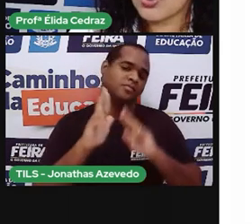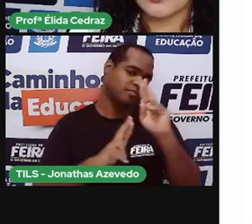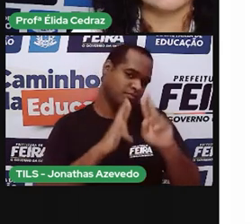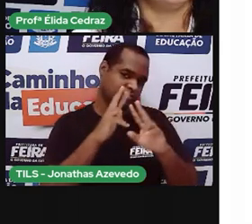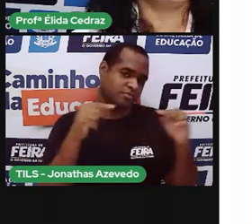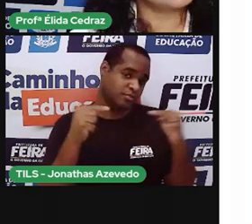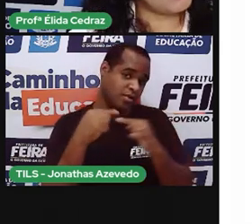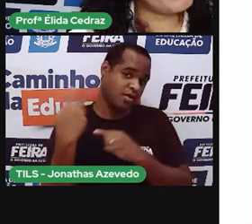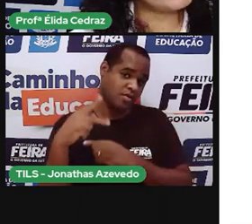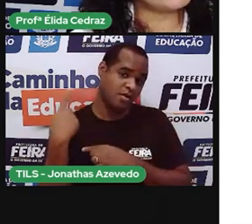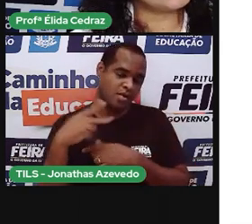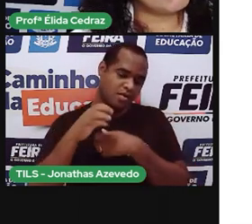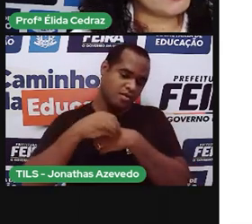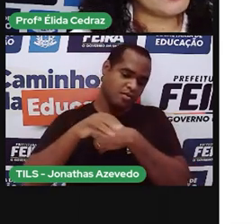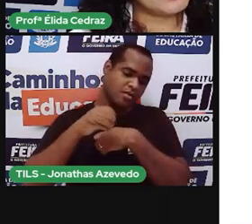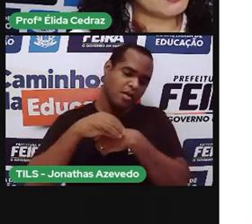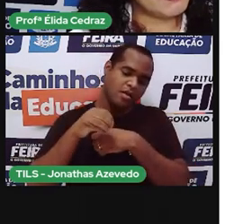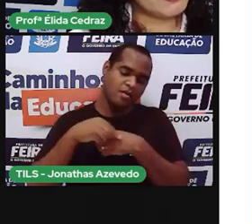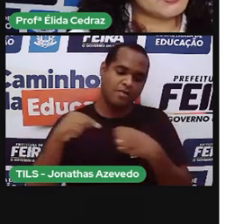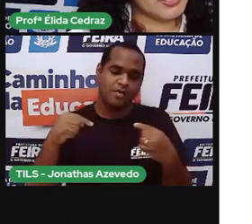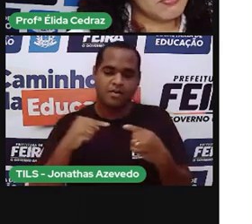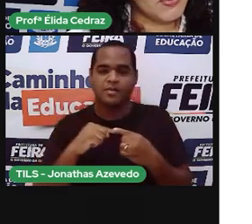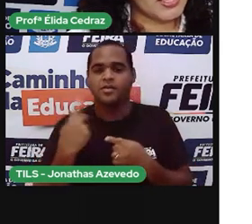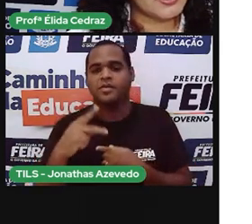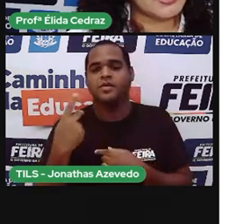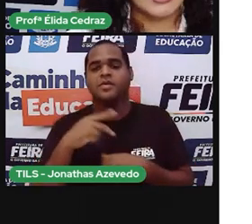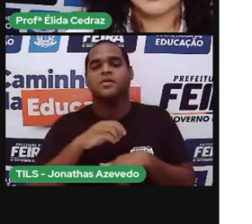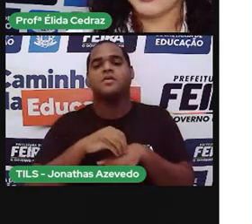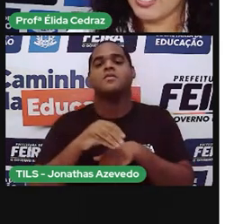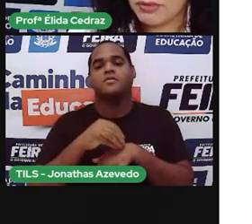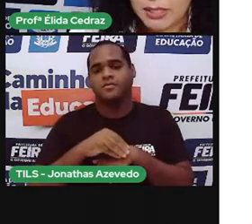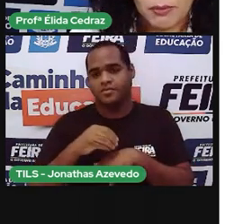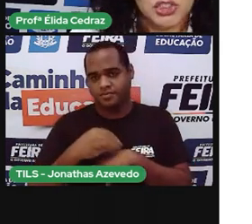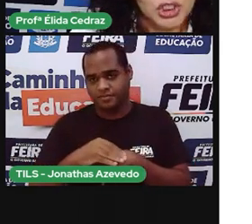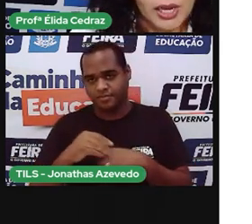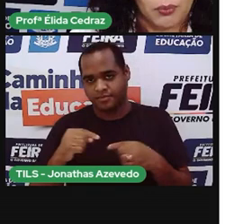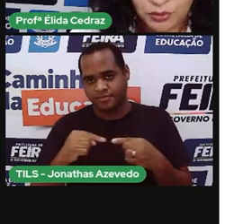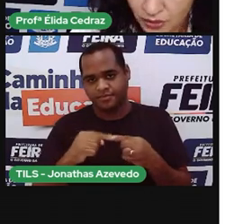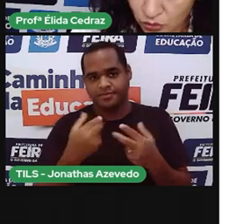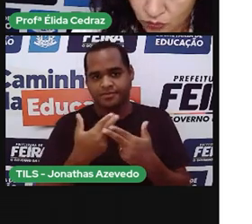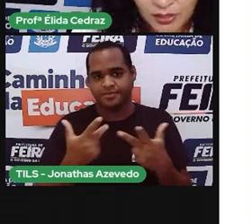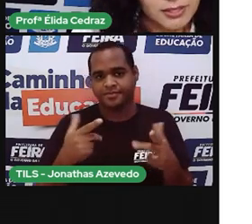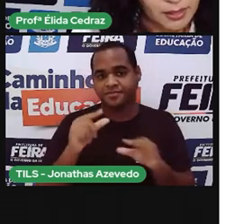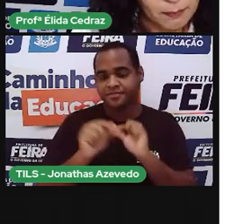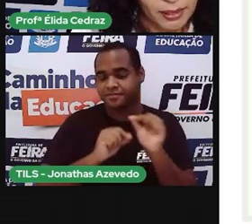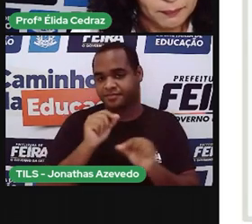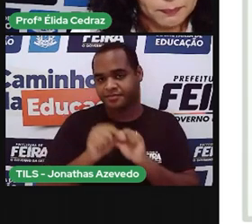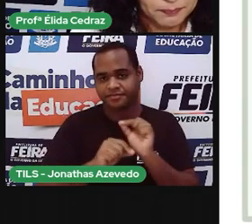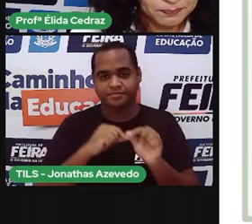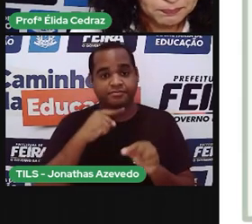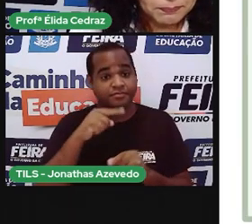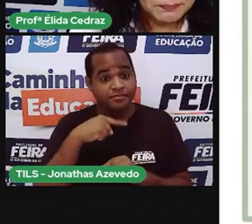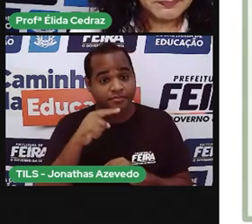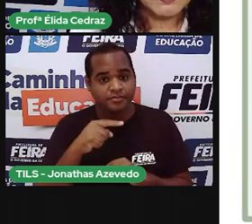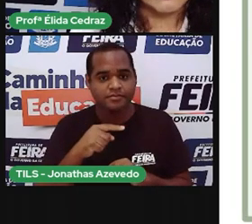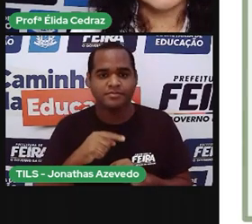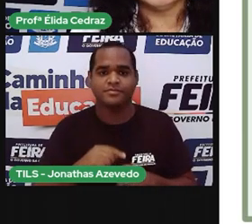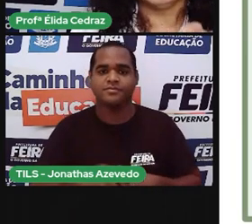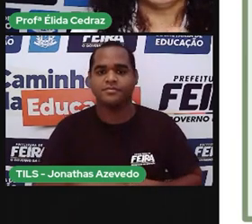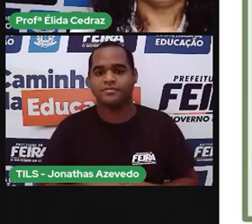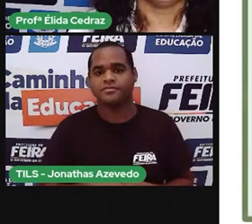as instruções se for mais atividades deverão ser feito e lá você pode tirar outras dúvidas também